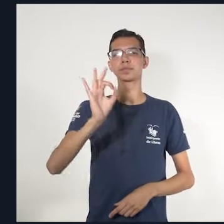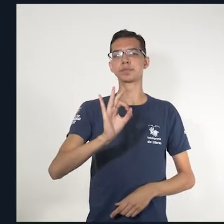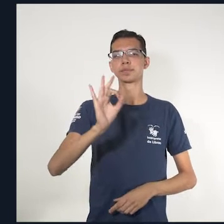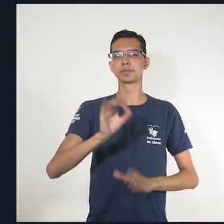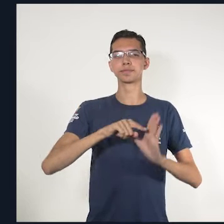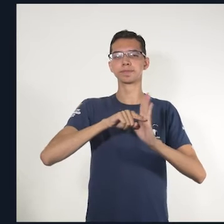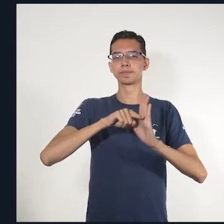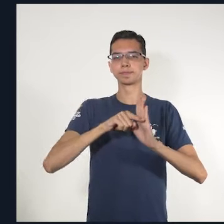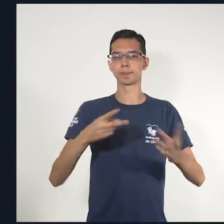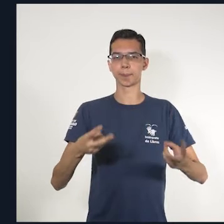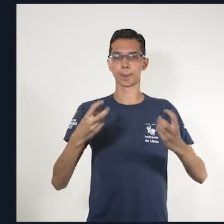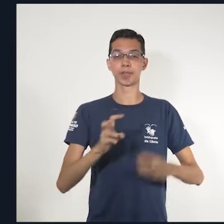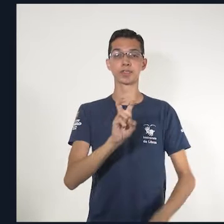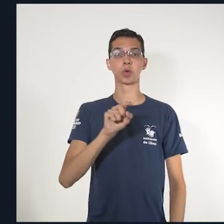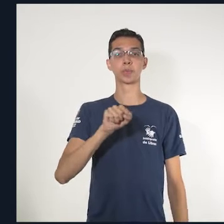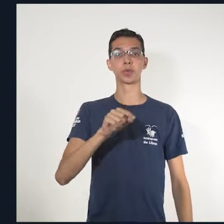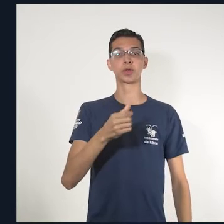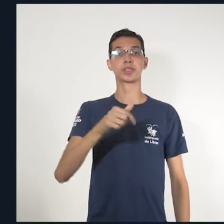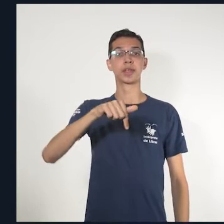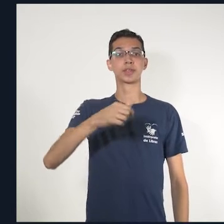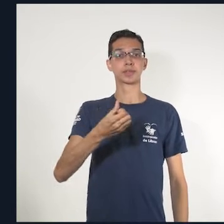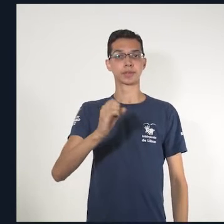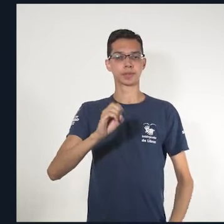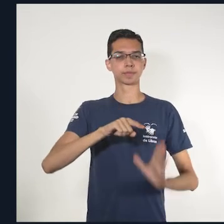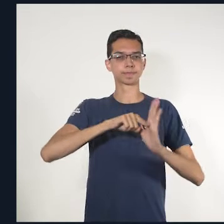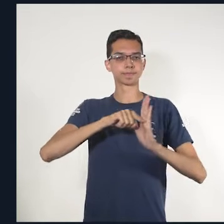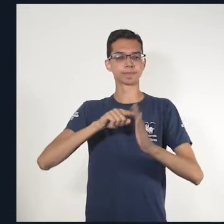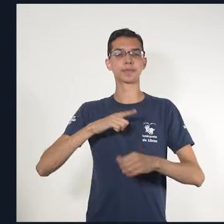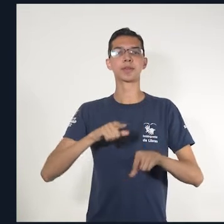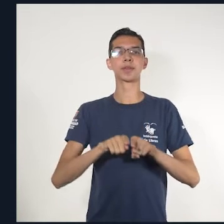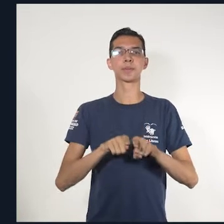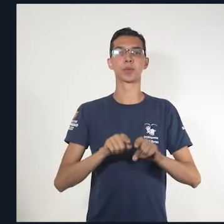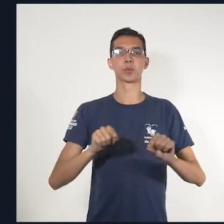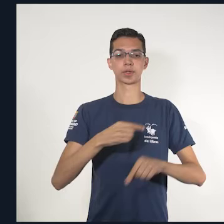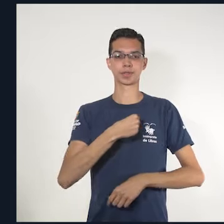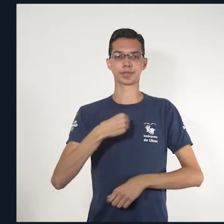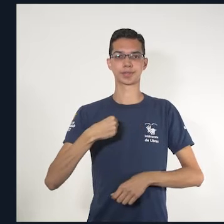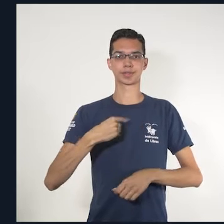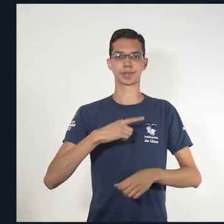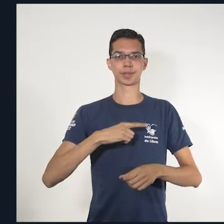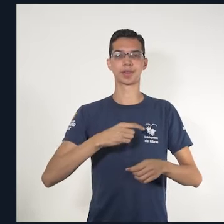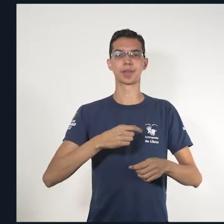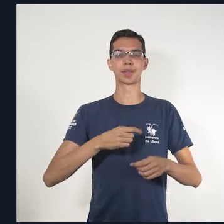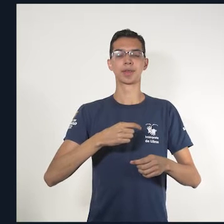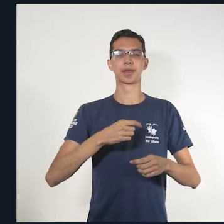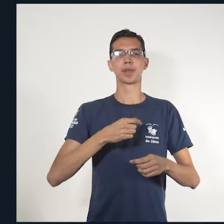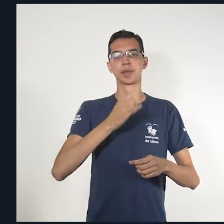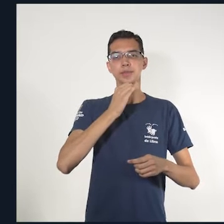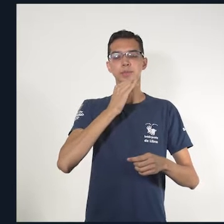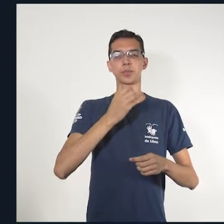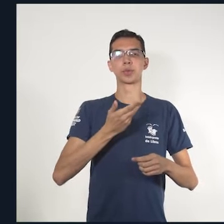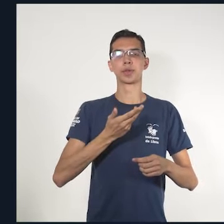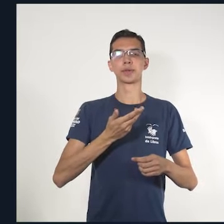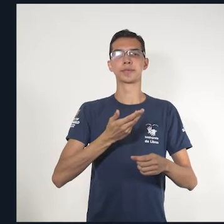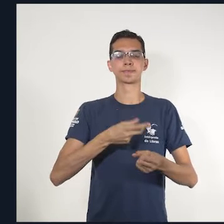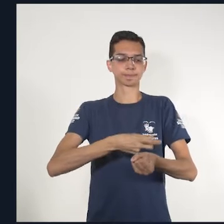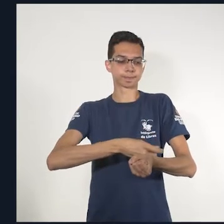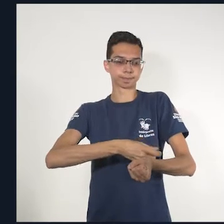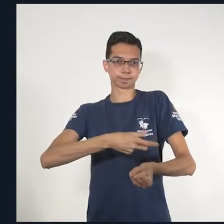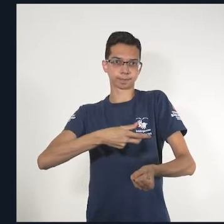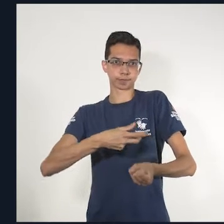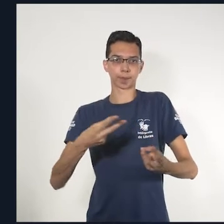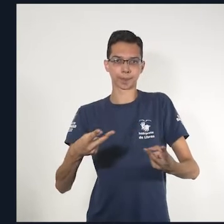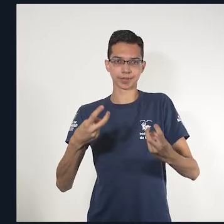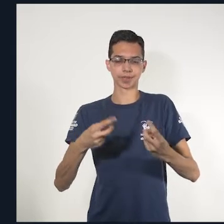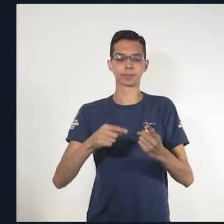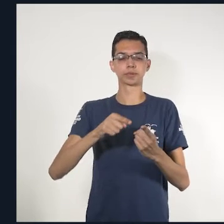de 5.760 que tivemos, as coletas de 1.521 pessoas, as amostras